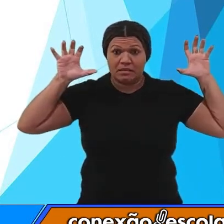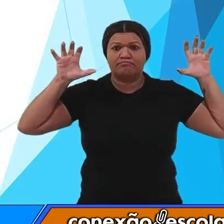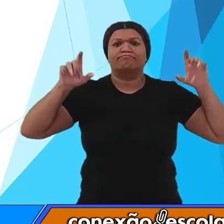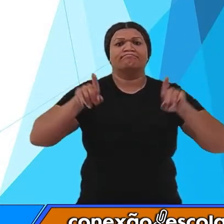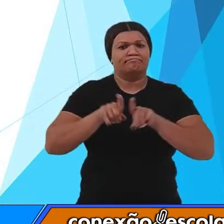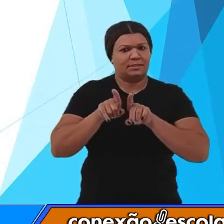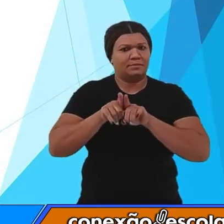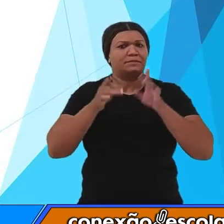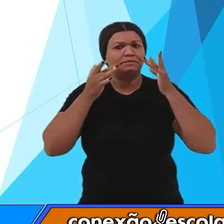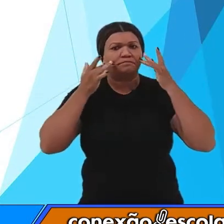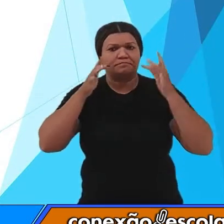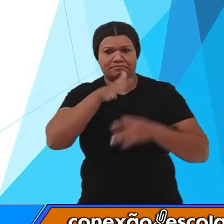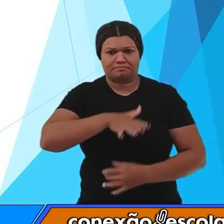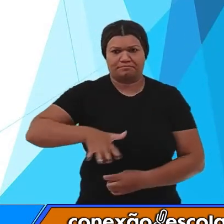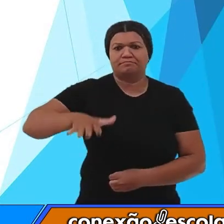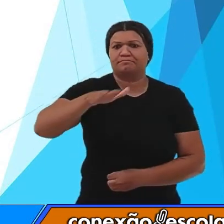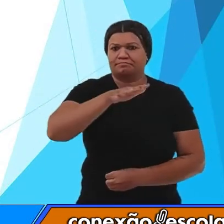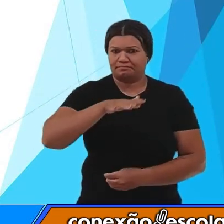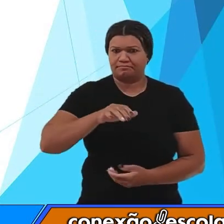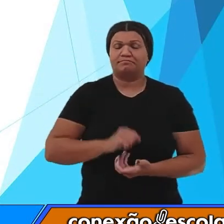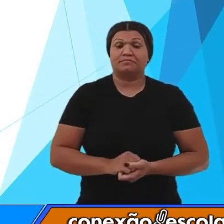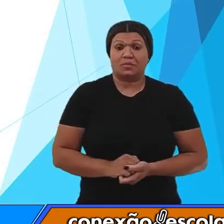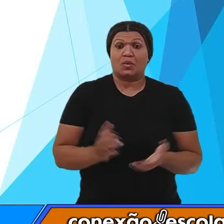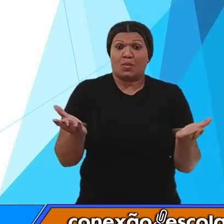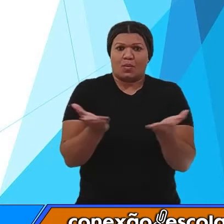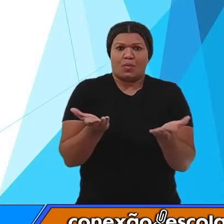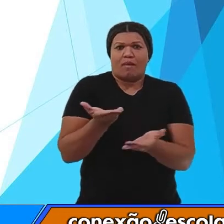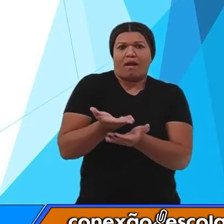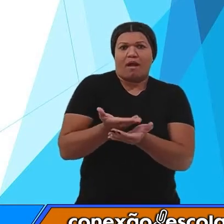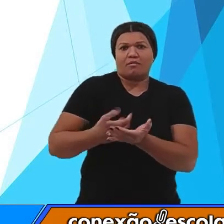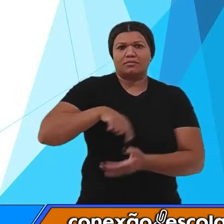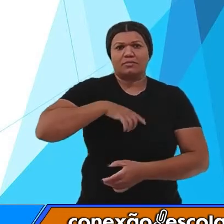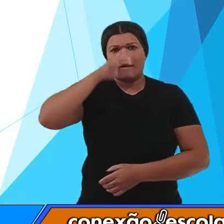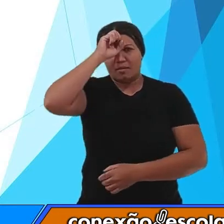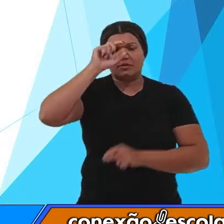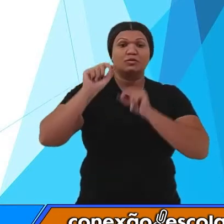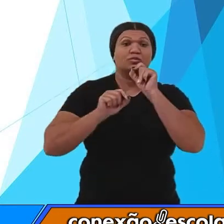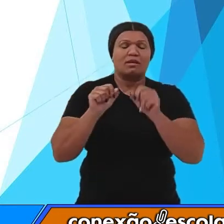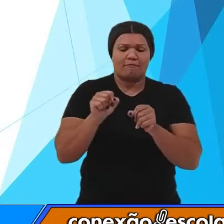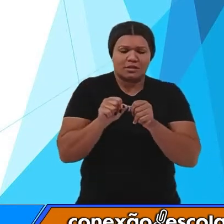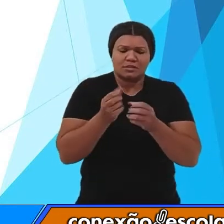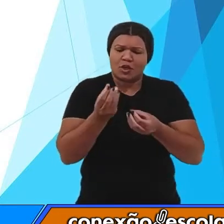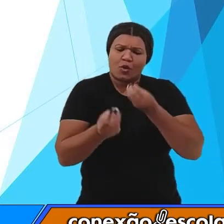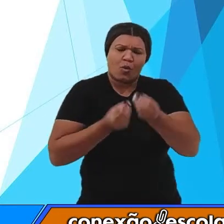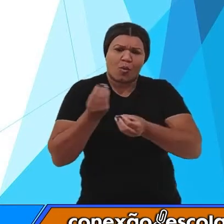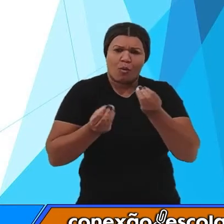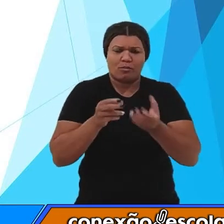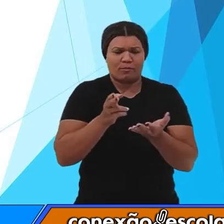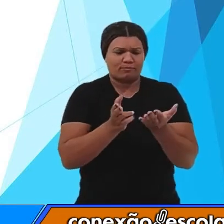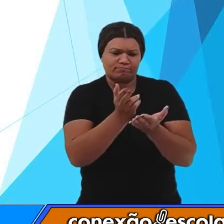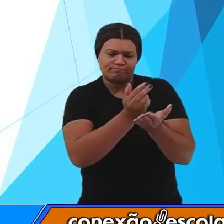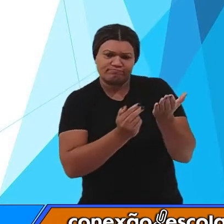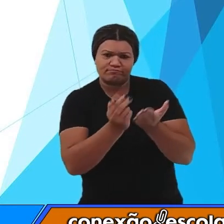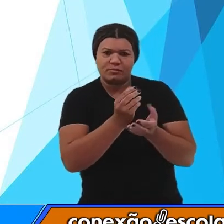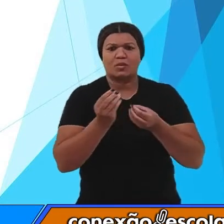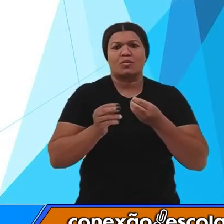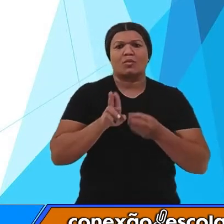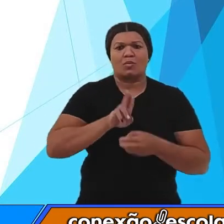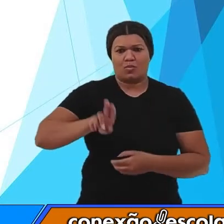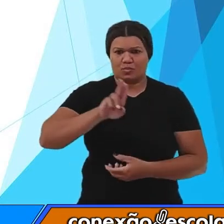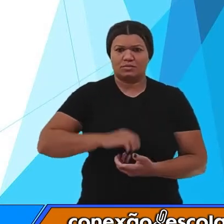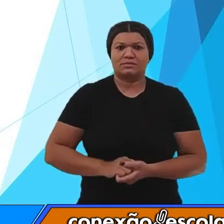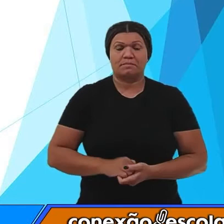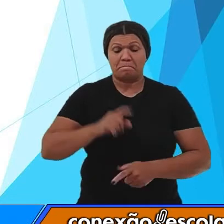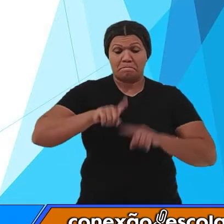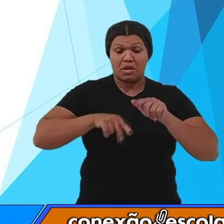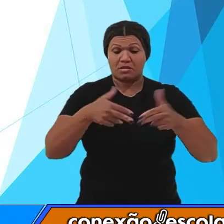drama. E na aula de hoje nós vamos aprender a confeccionar estas máscaras. Vamos lá? E vamos aos materiais que você